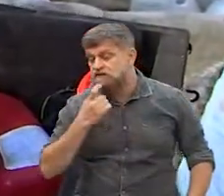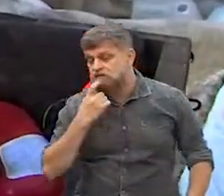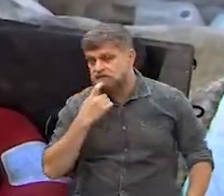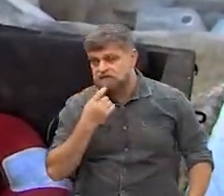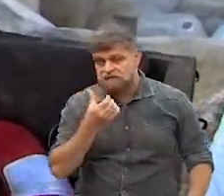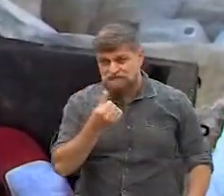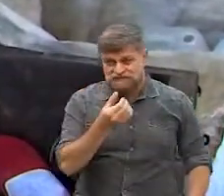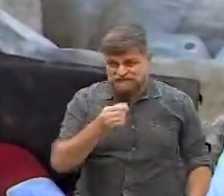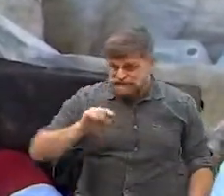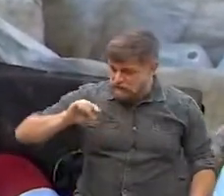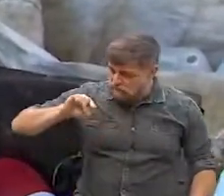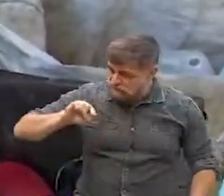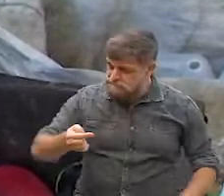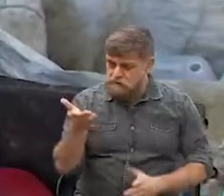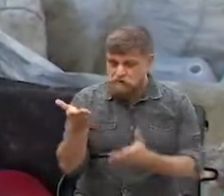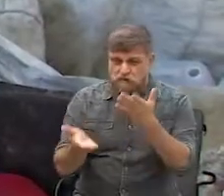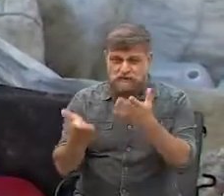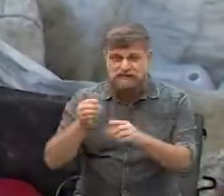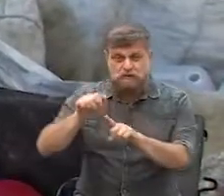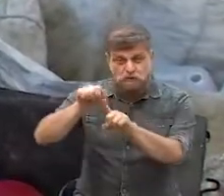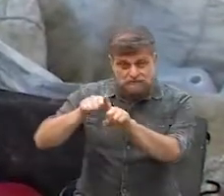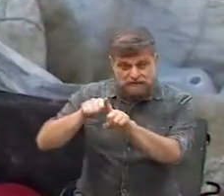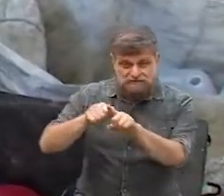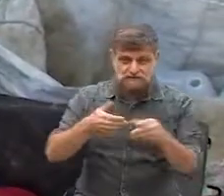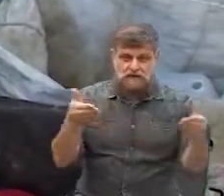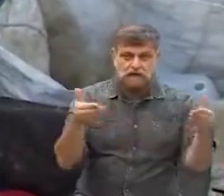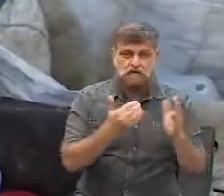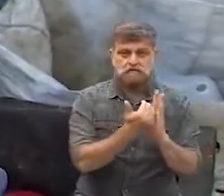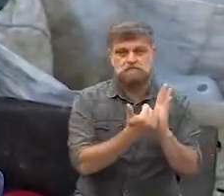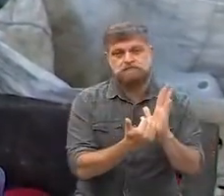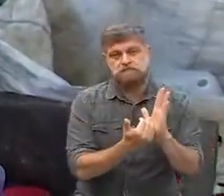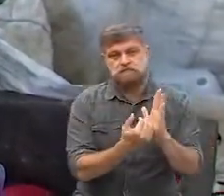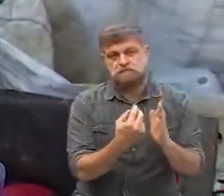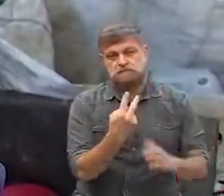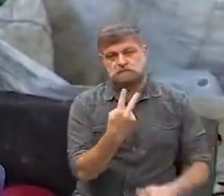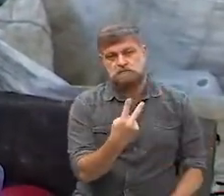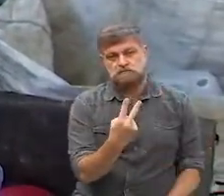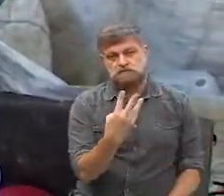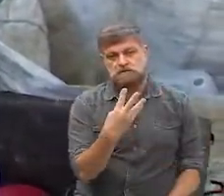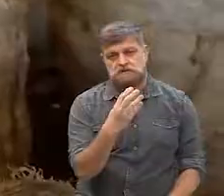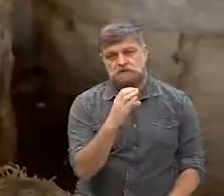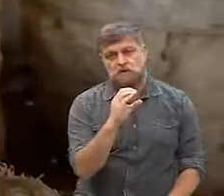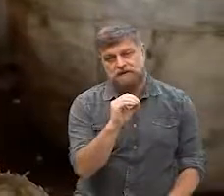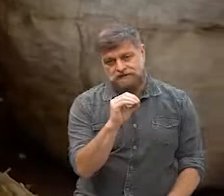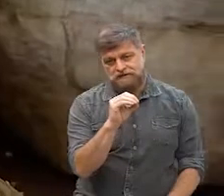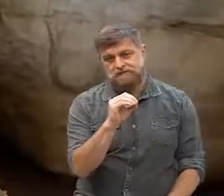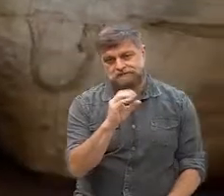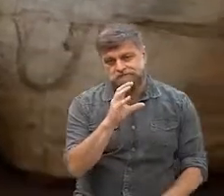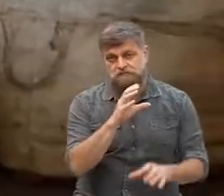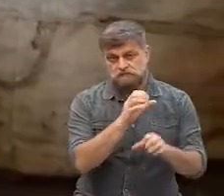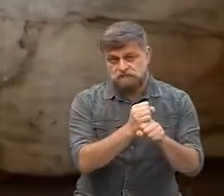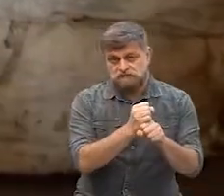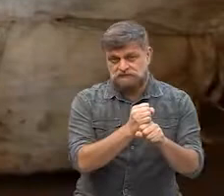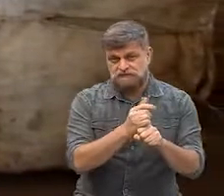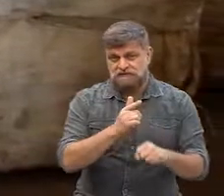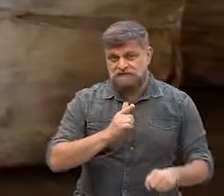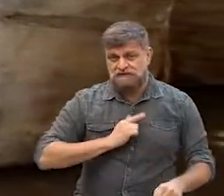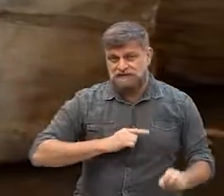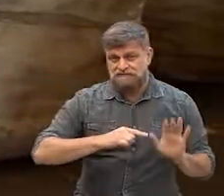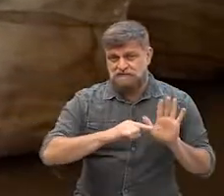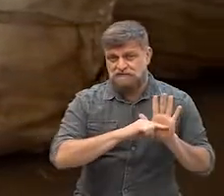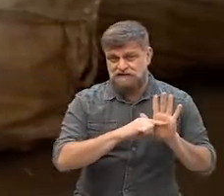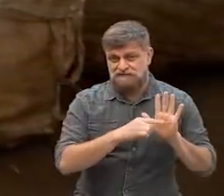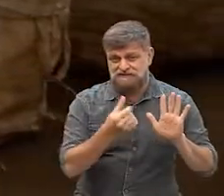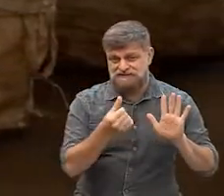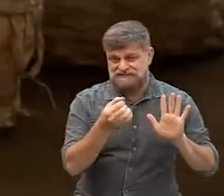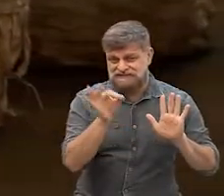600 toneladas coletadas por mês, agora são 240 no total, uma queda de